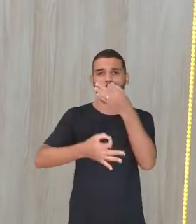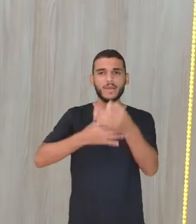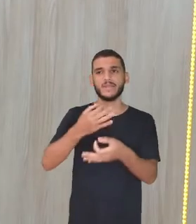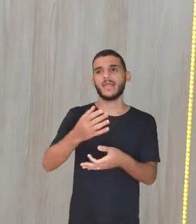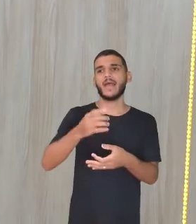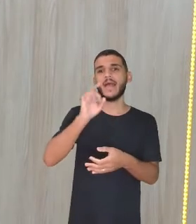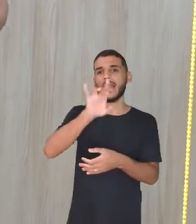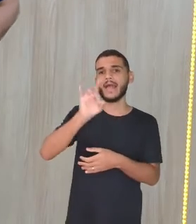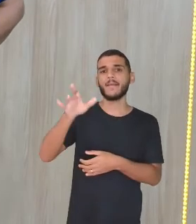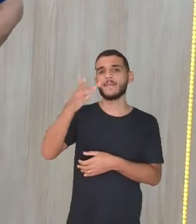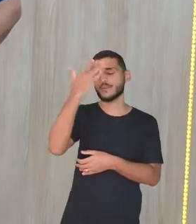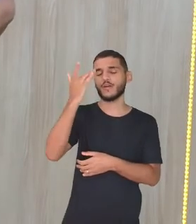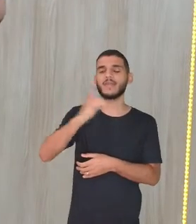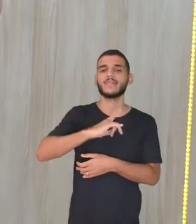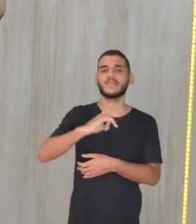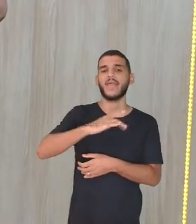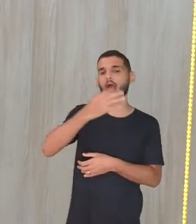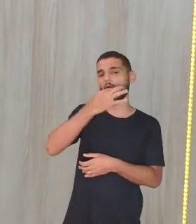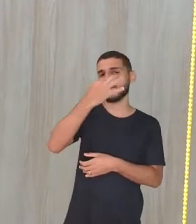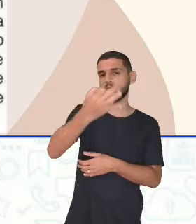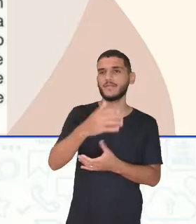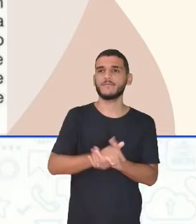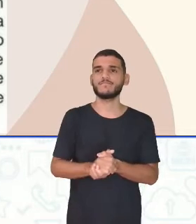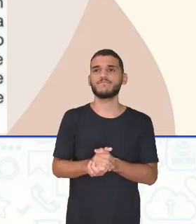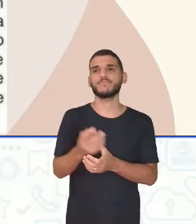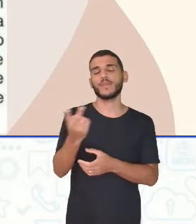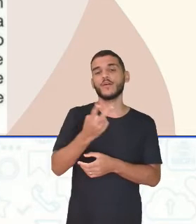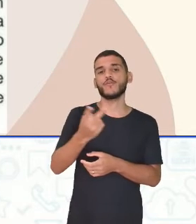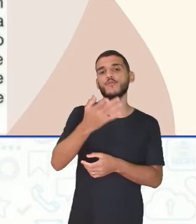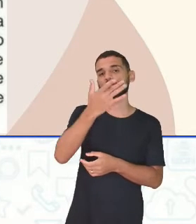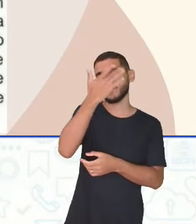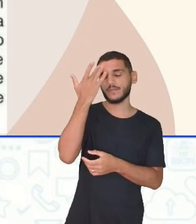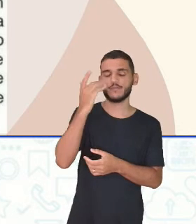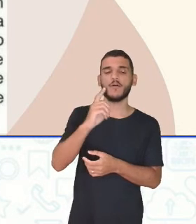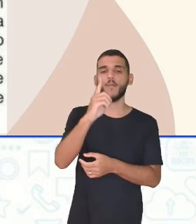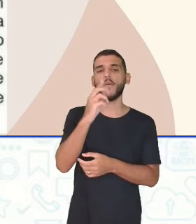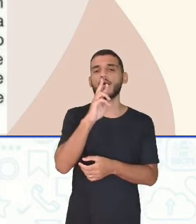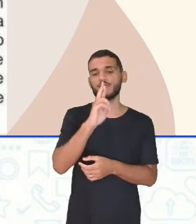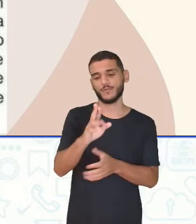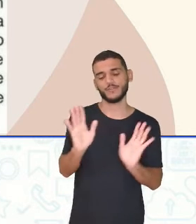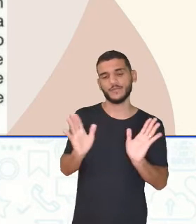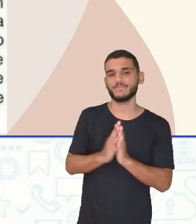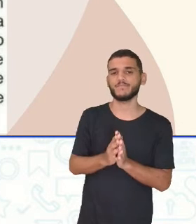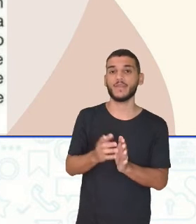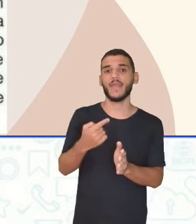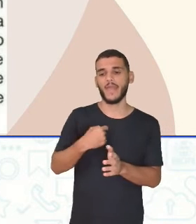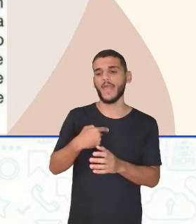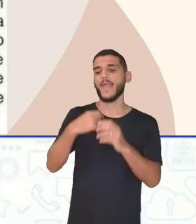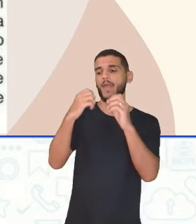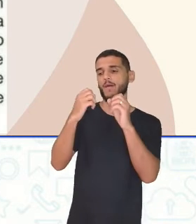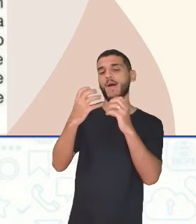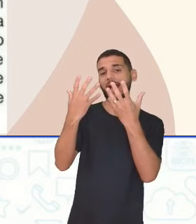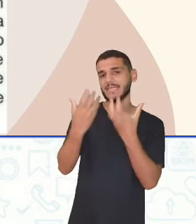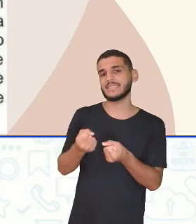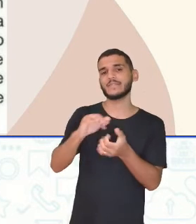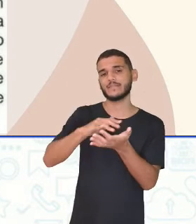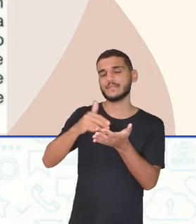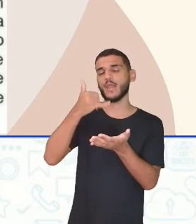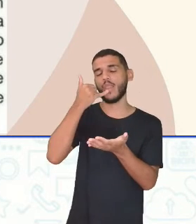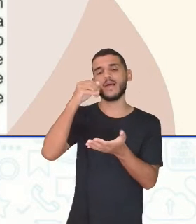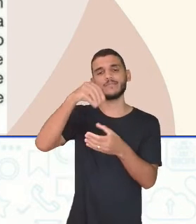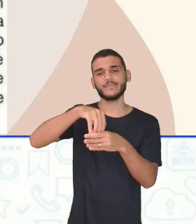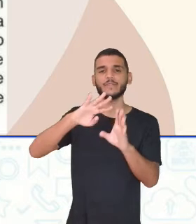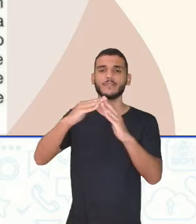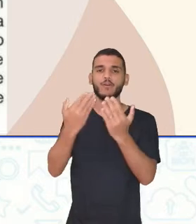gente tem duas pessoas aí, eu pergunto, ó, você é a favor do celular? Aí um diz assim, ó, eu sou a favor do celular dentro da sala de aula, porque nós